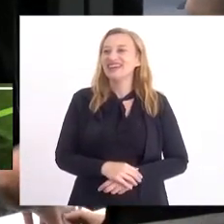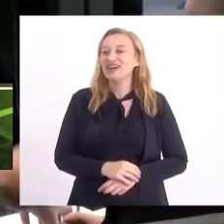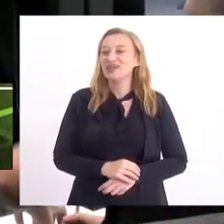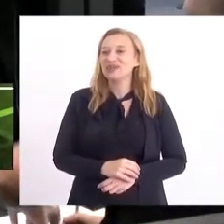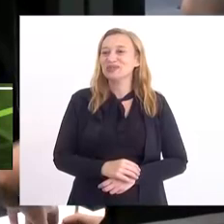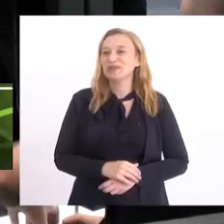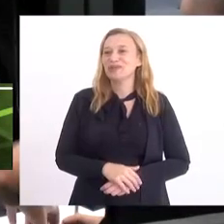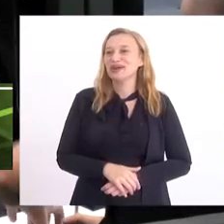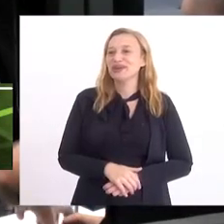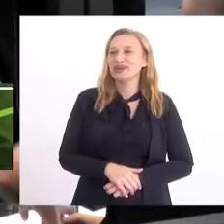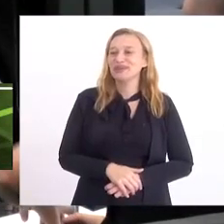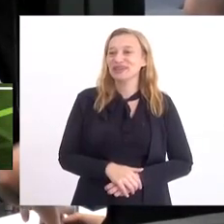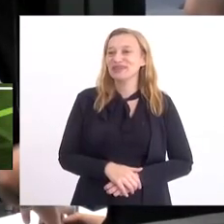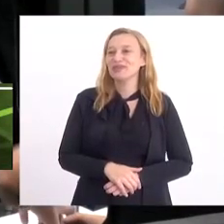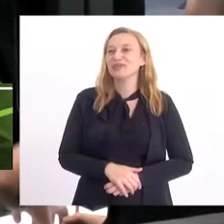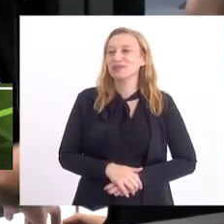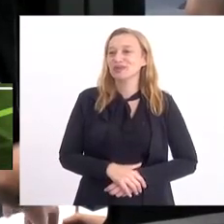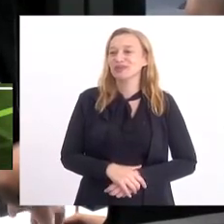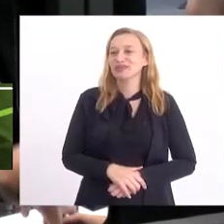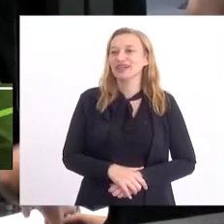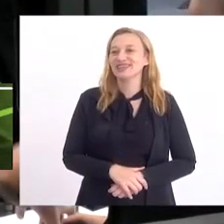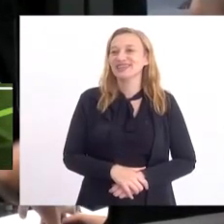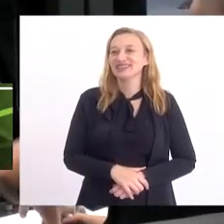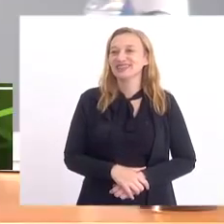federal mesmo. É o parente que está aqui.